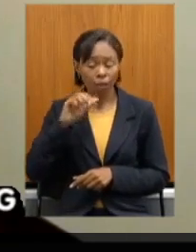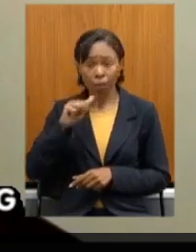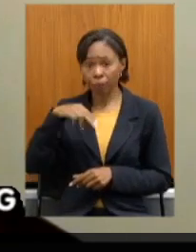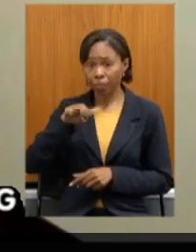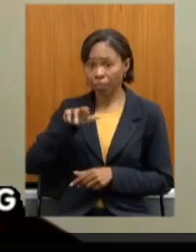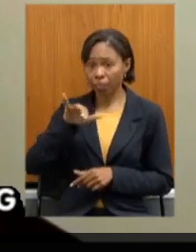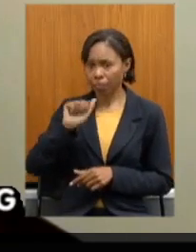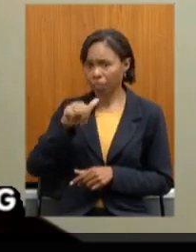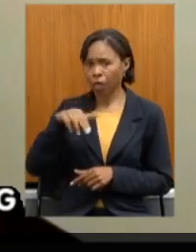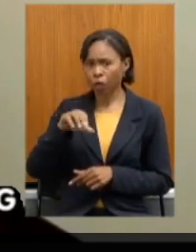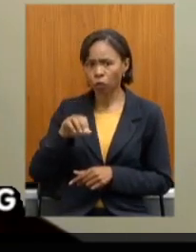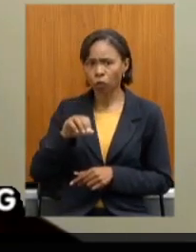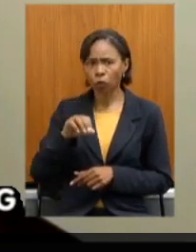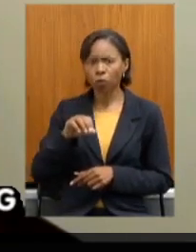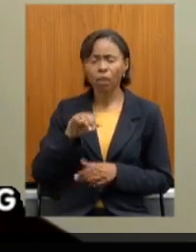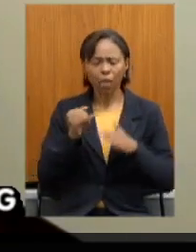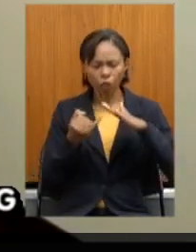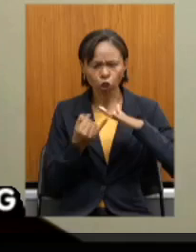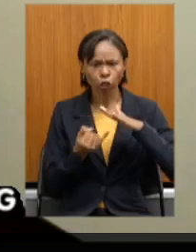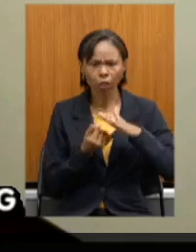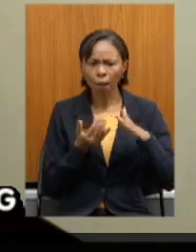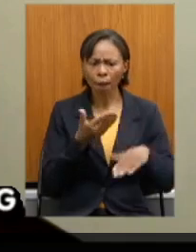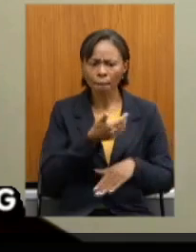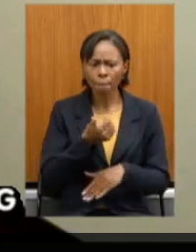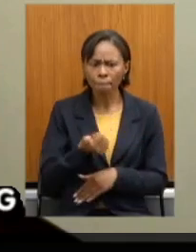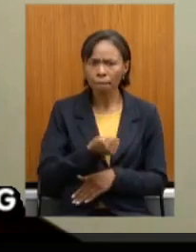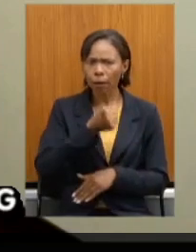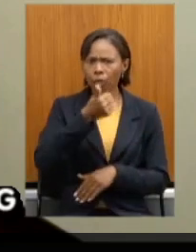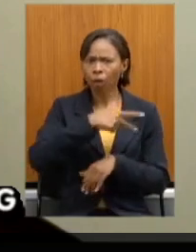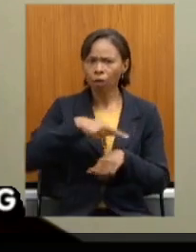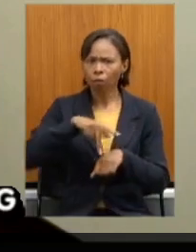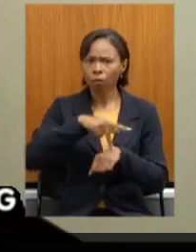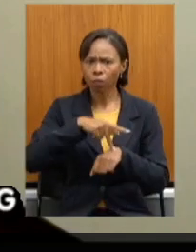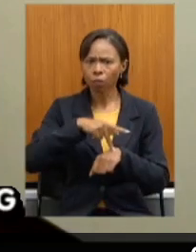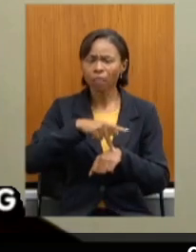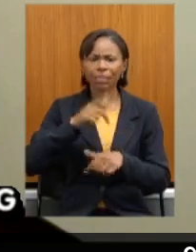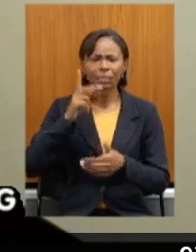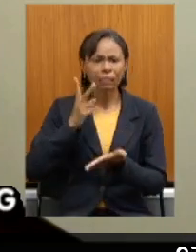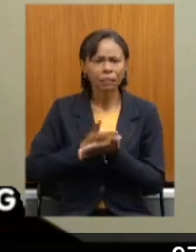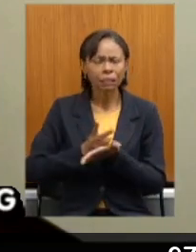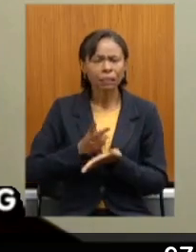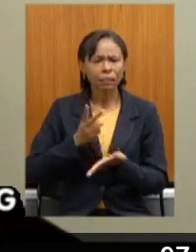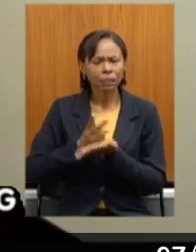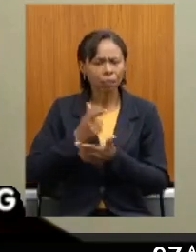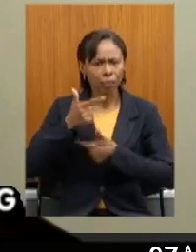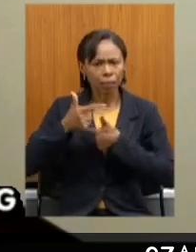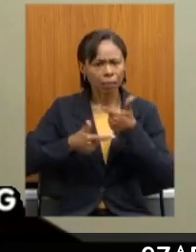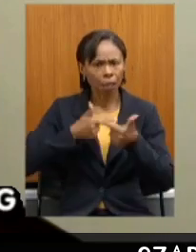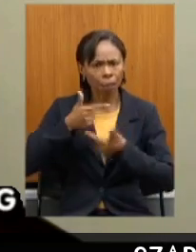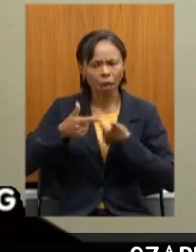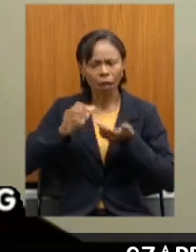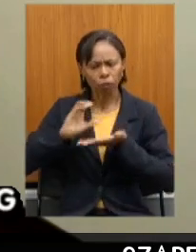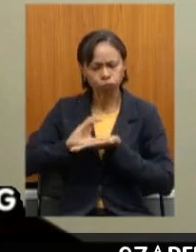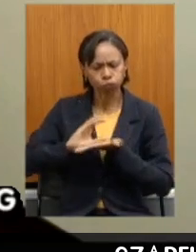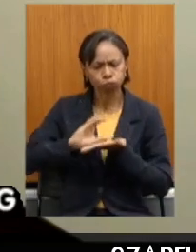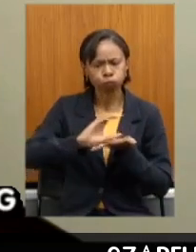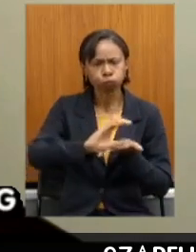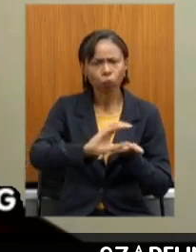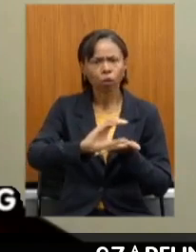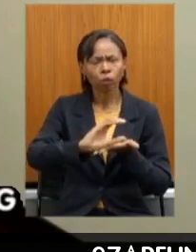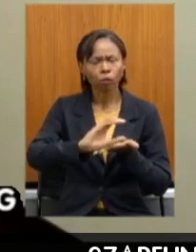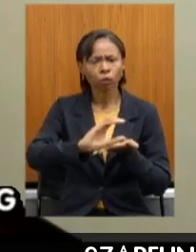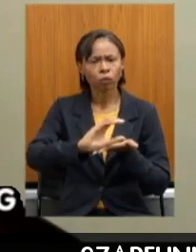que diariamente trabalha para suprir o Estado os recursos financeiros.